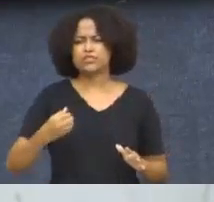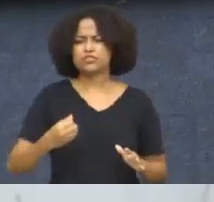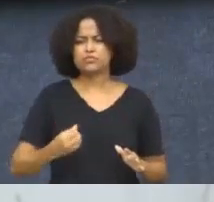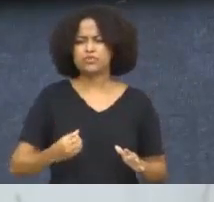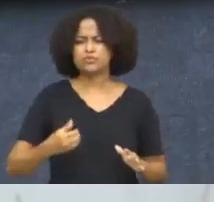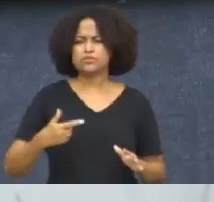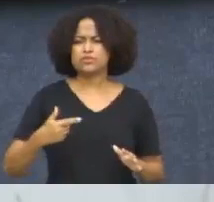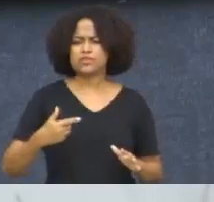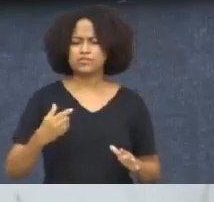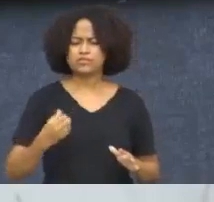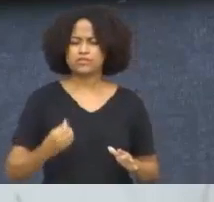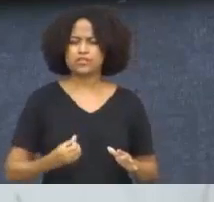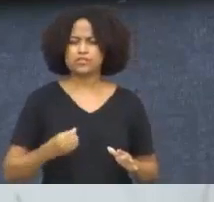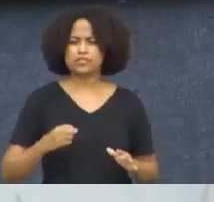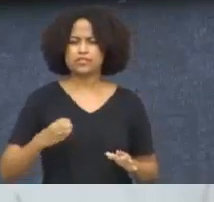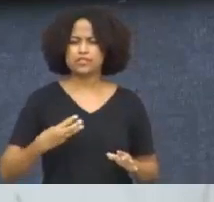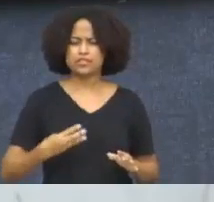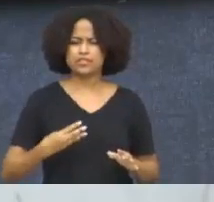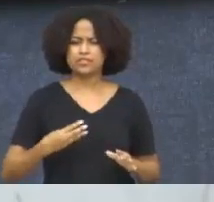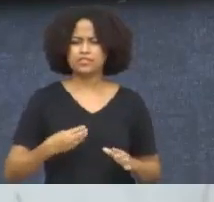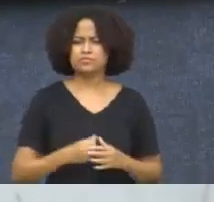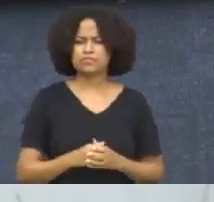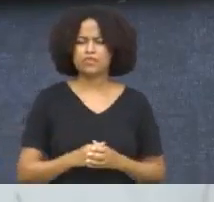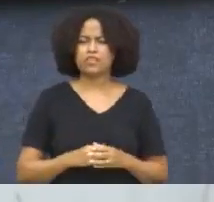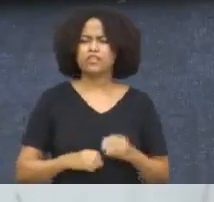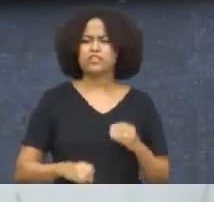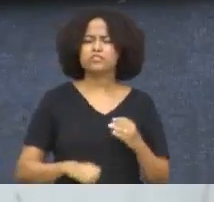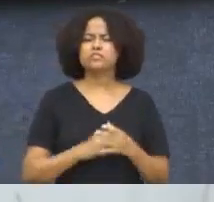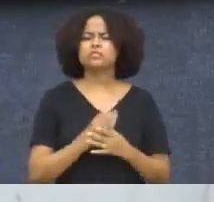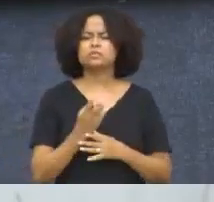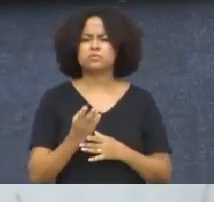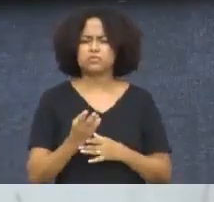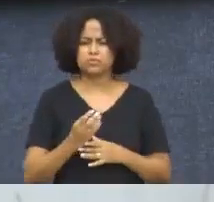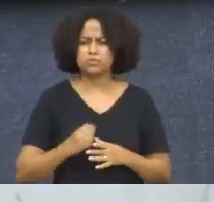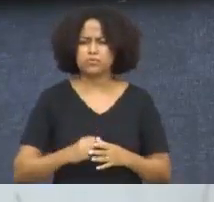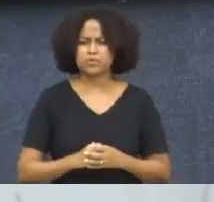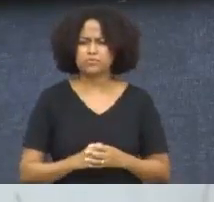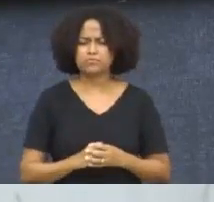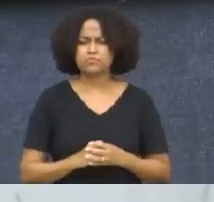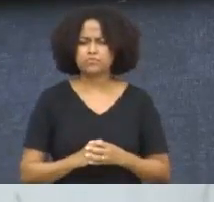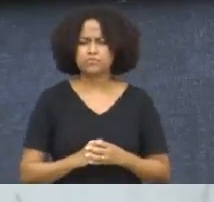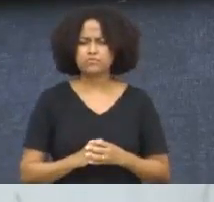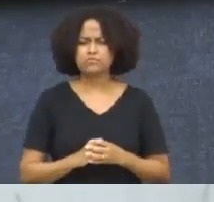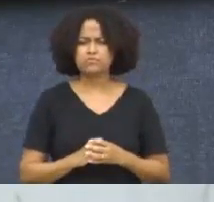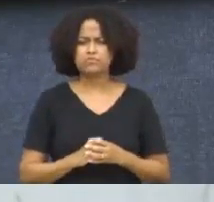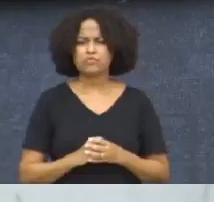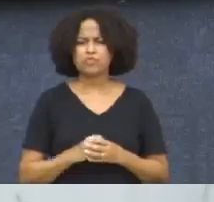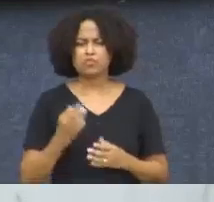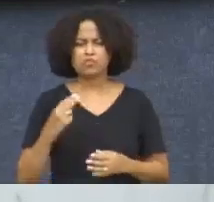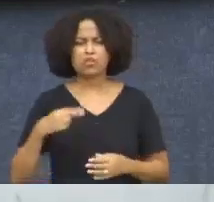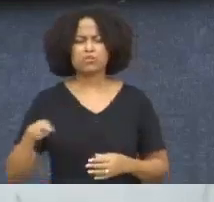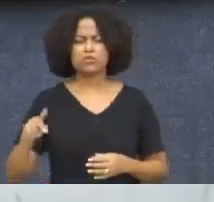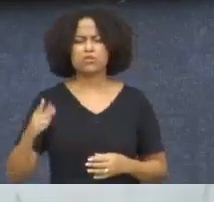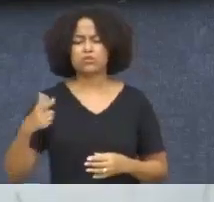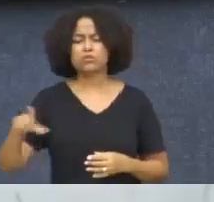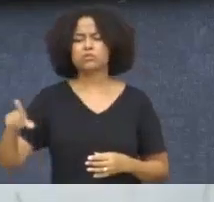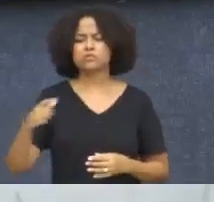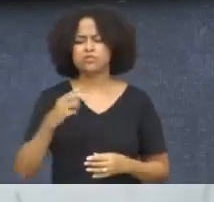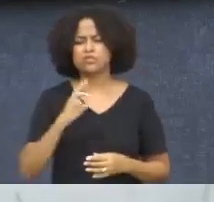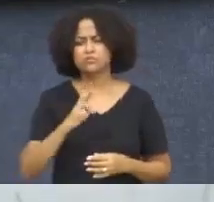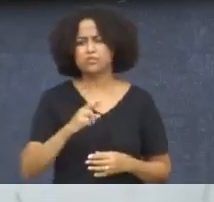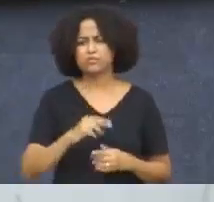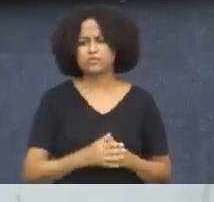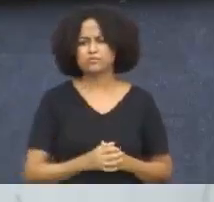7.863, que institui o Estatuto do Servidor da Câmara Municipal de Belo Horizonte e da outras providências.